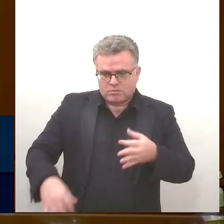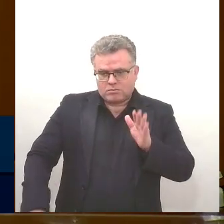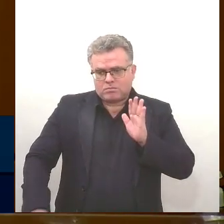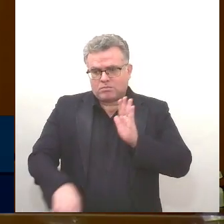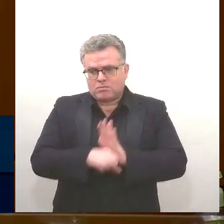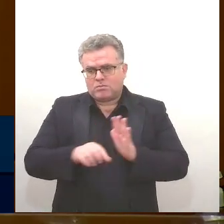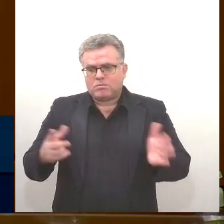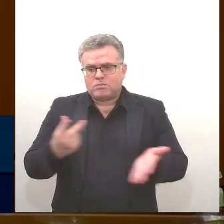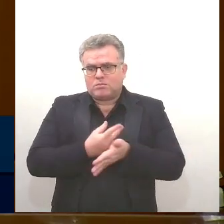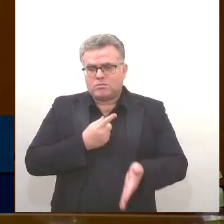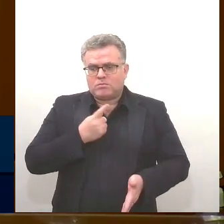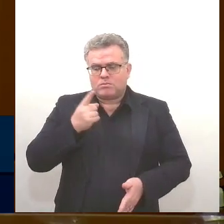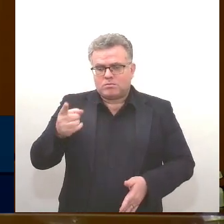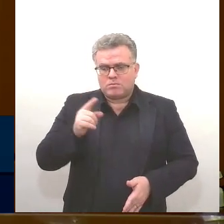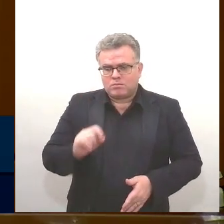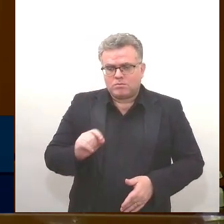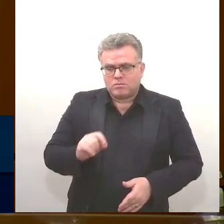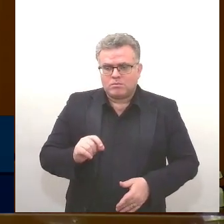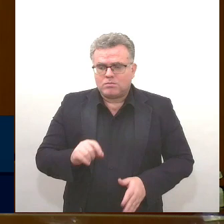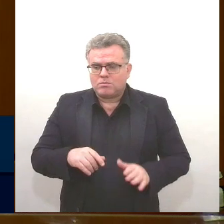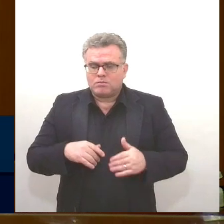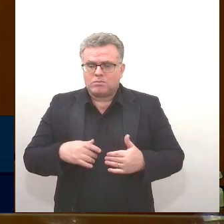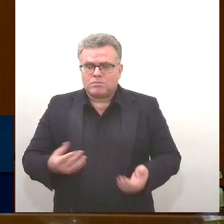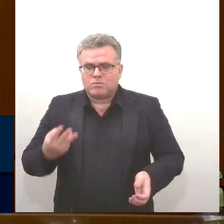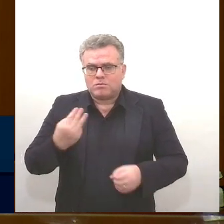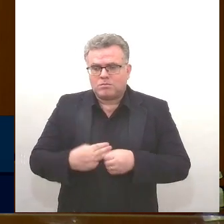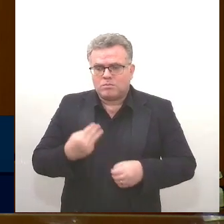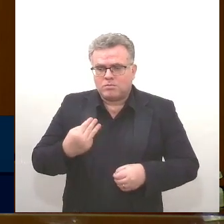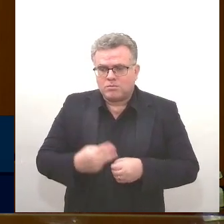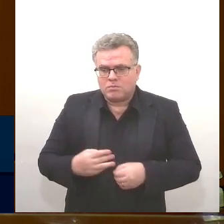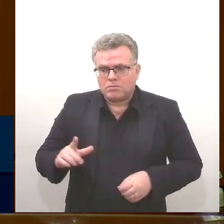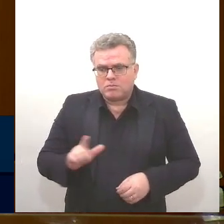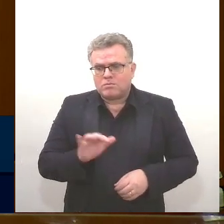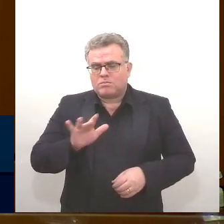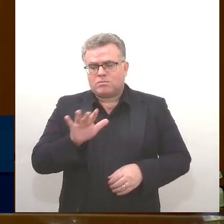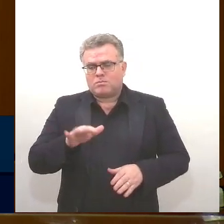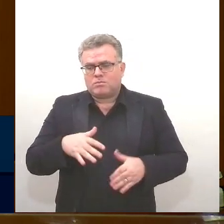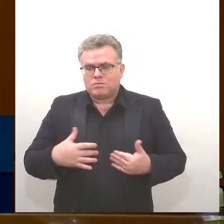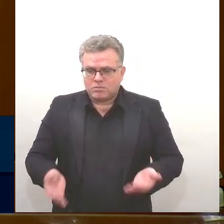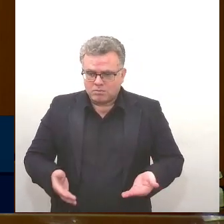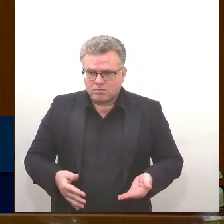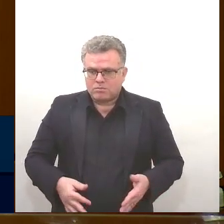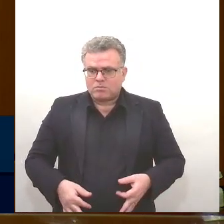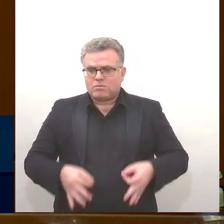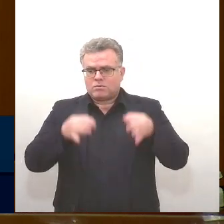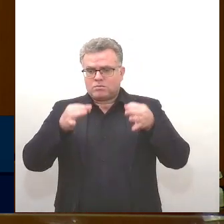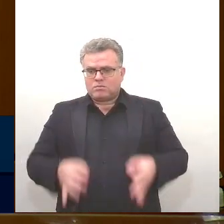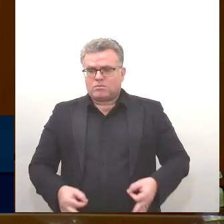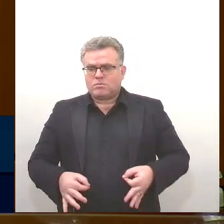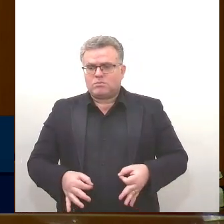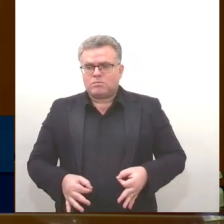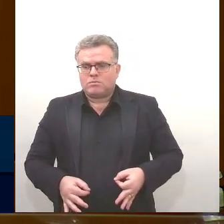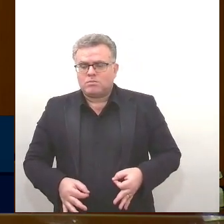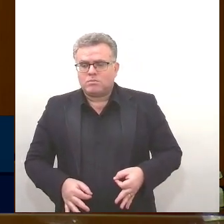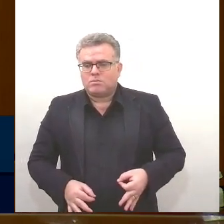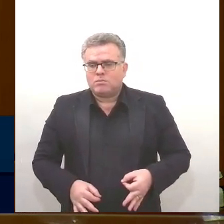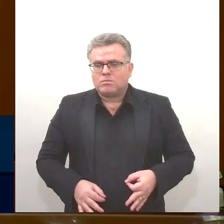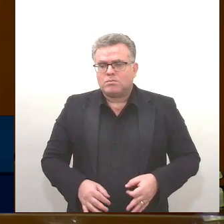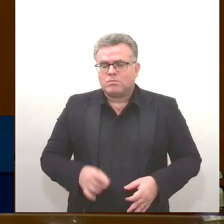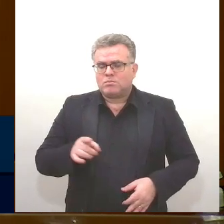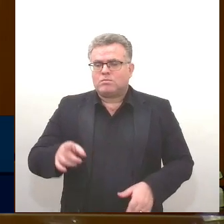sendo implantada no município de lagarto e ten a certeza absoluta que o seu direito será